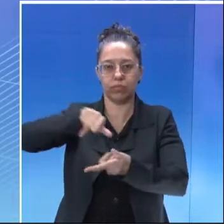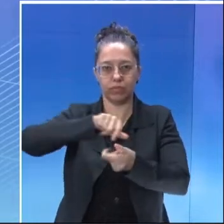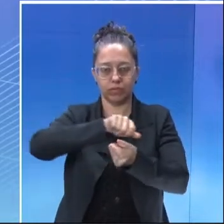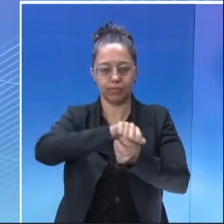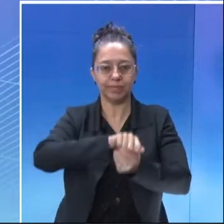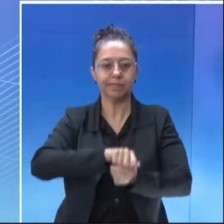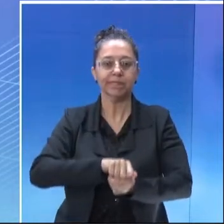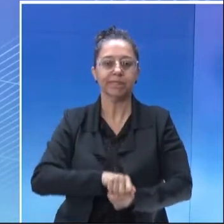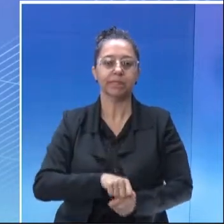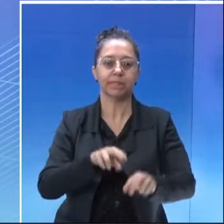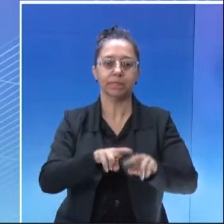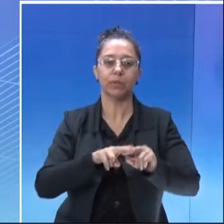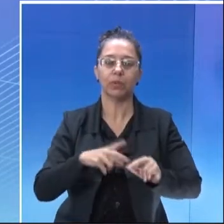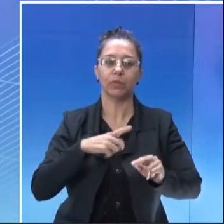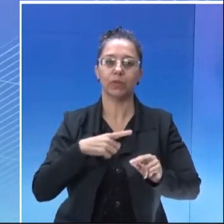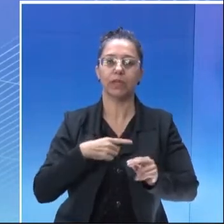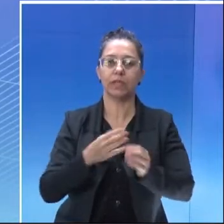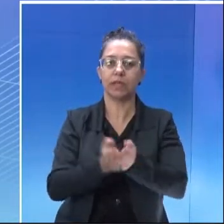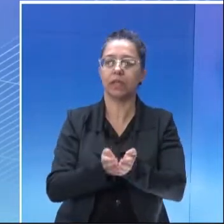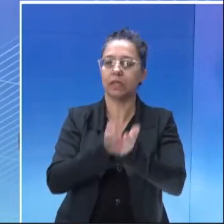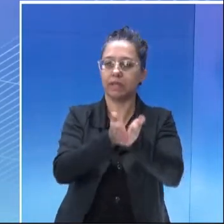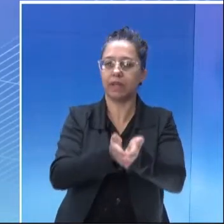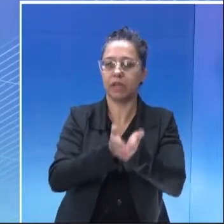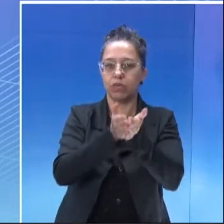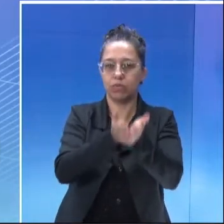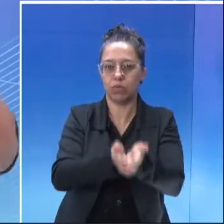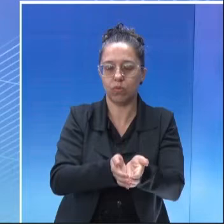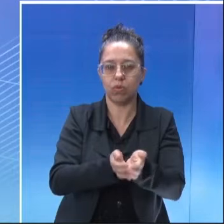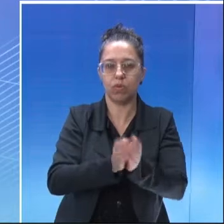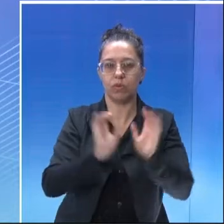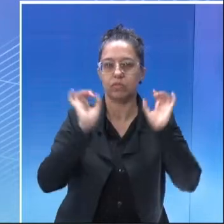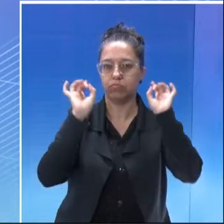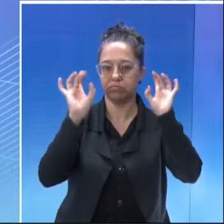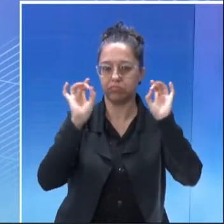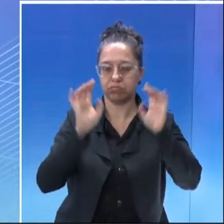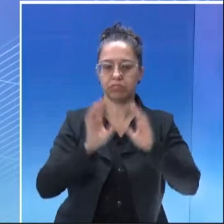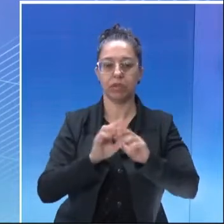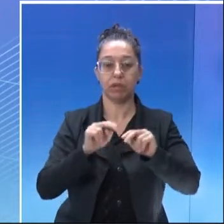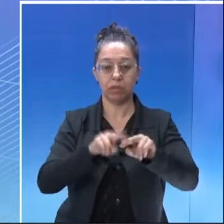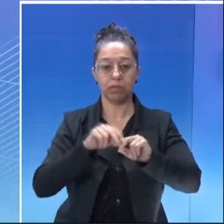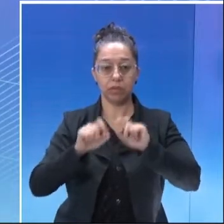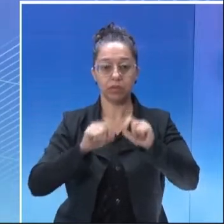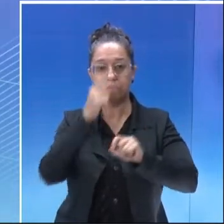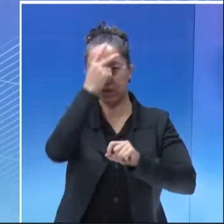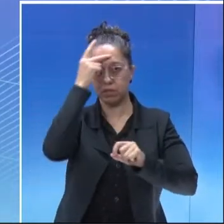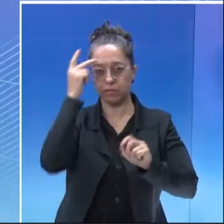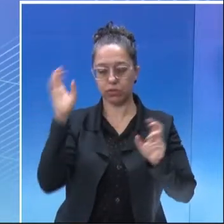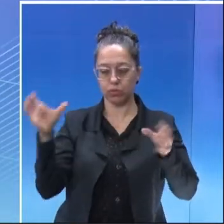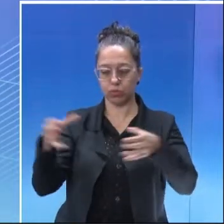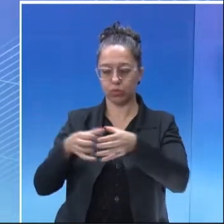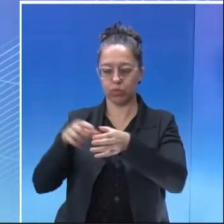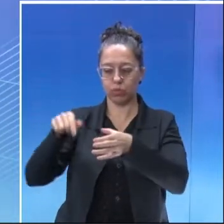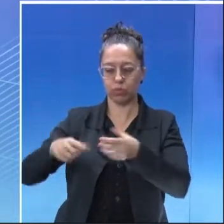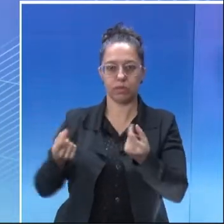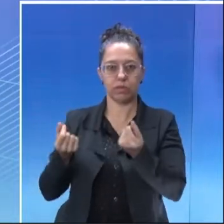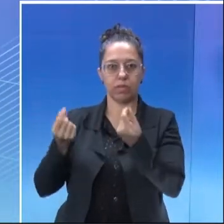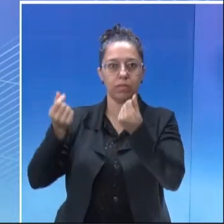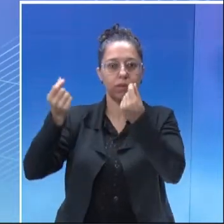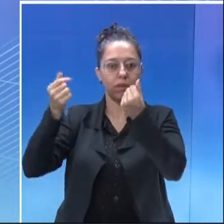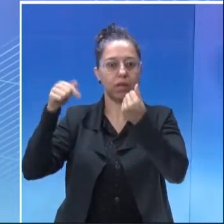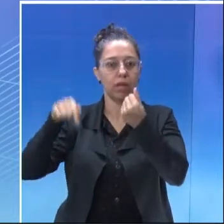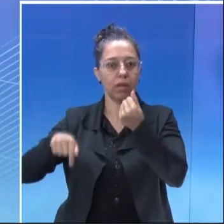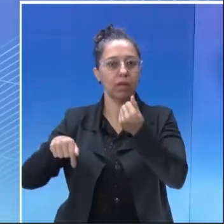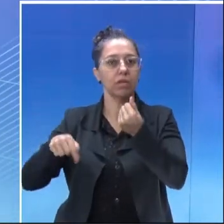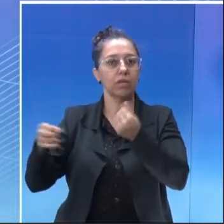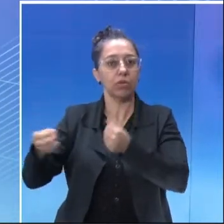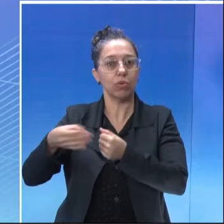navegações, né? Então nós vamos ter aí essa Revolução Comercial e os burgueses como uma nova classe, uma classe que